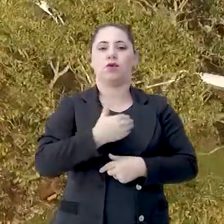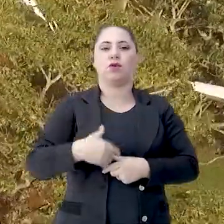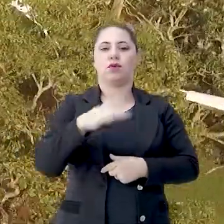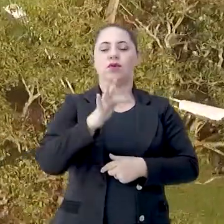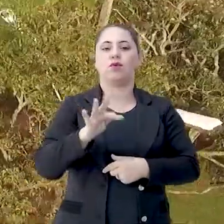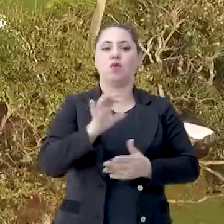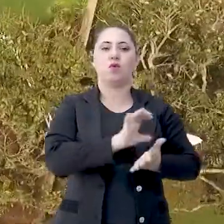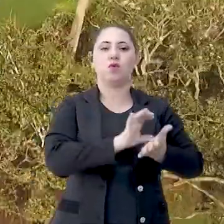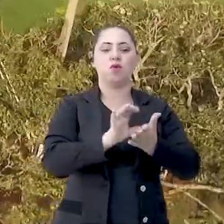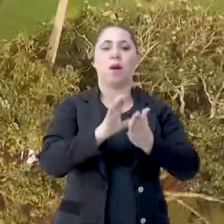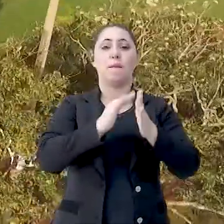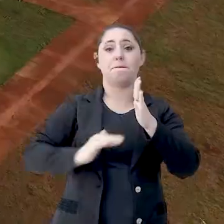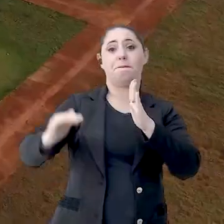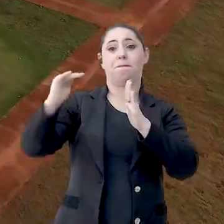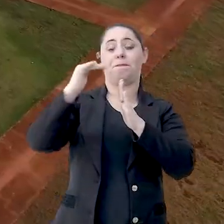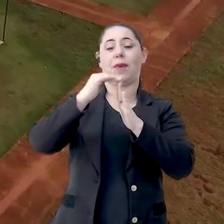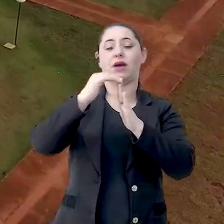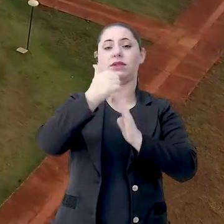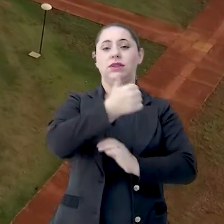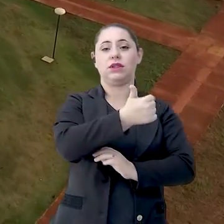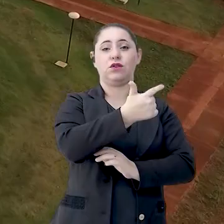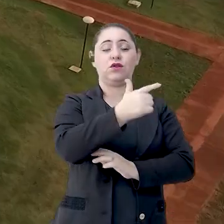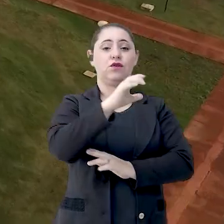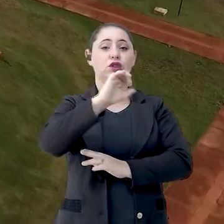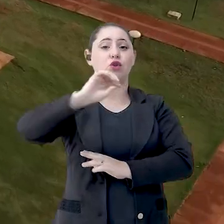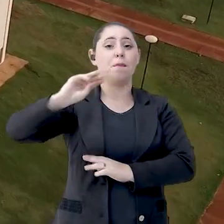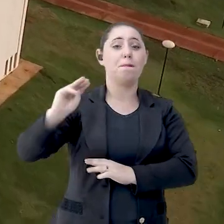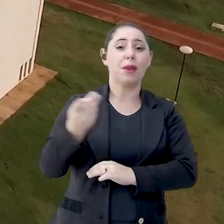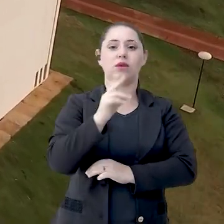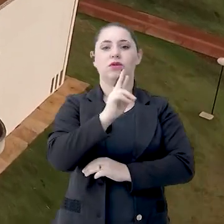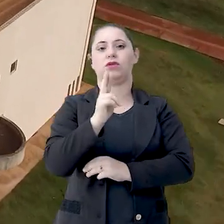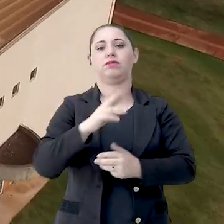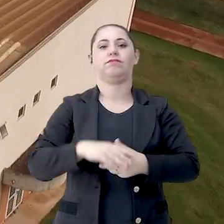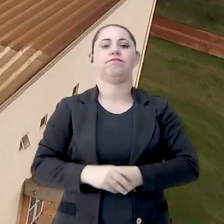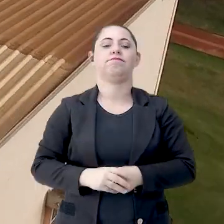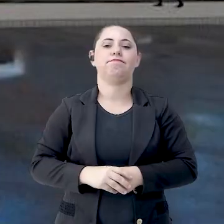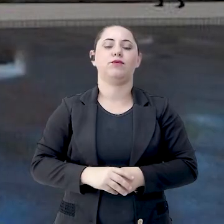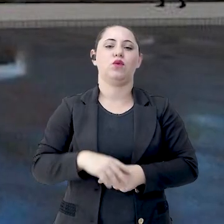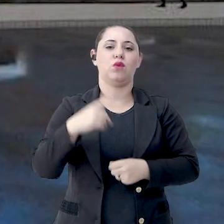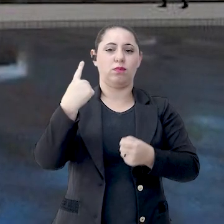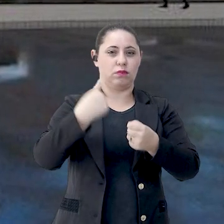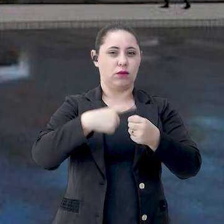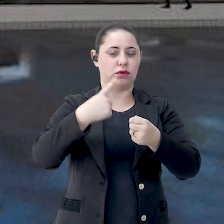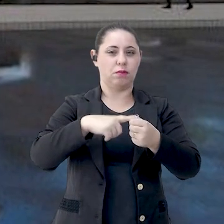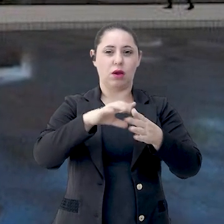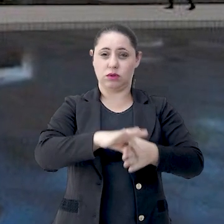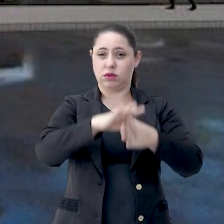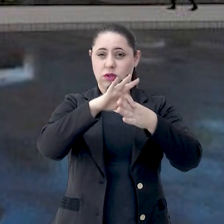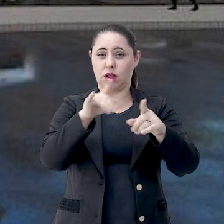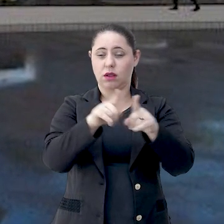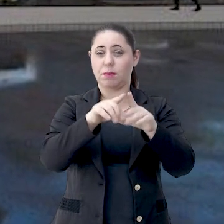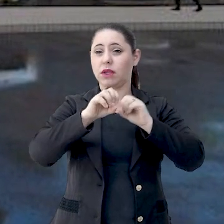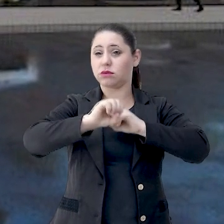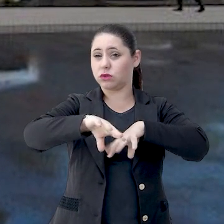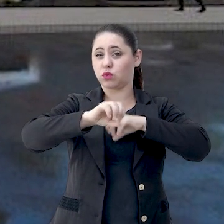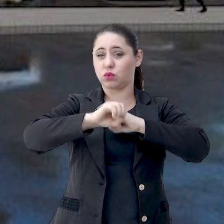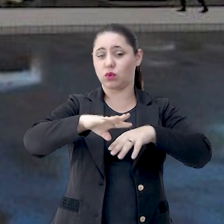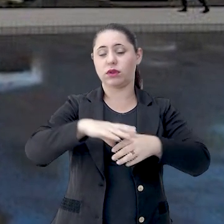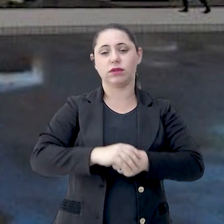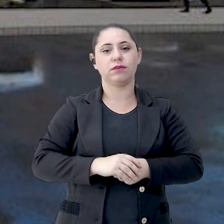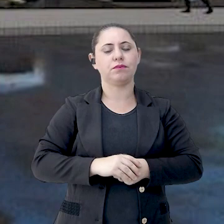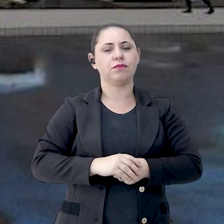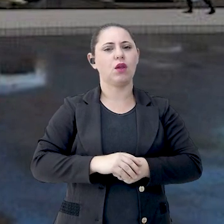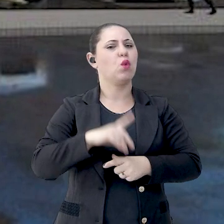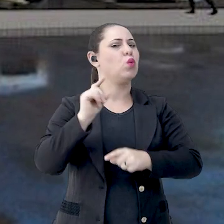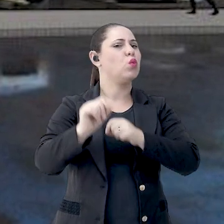considerado um polo educacional e universitário de Mato Grosso do Sul. Uma das metas da próxima gestão será apoiar